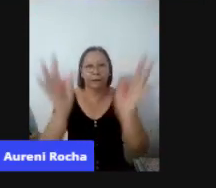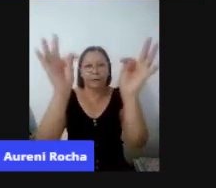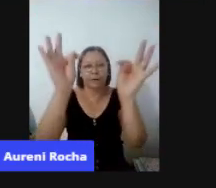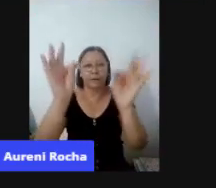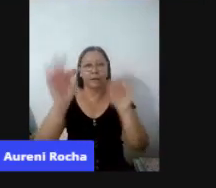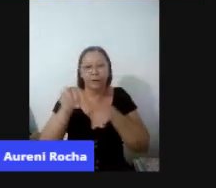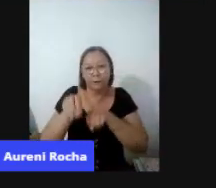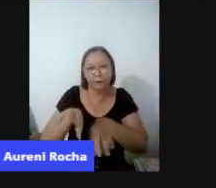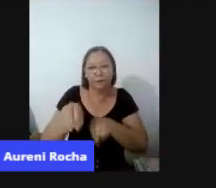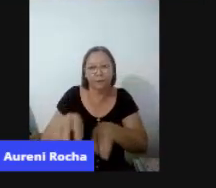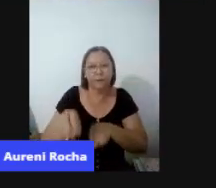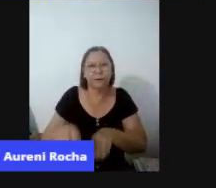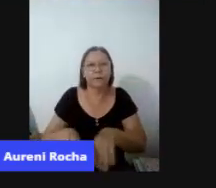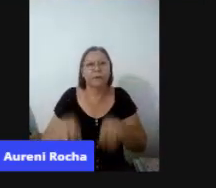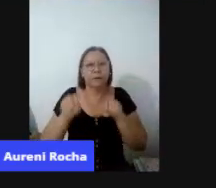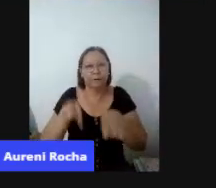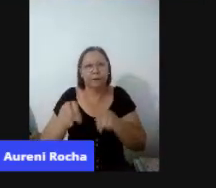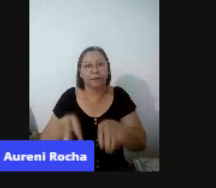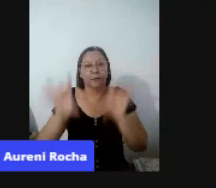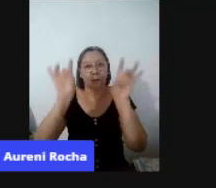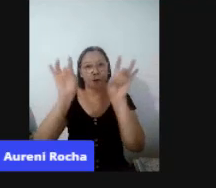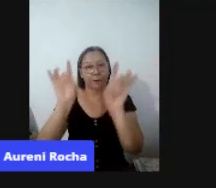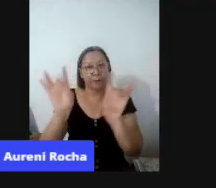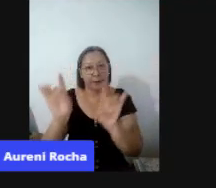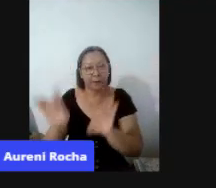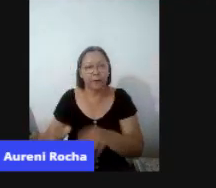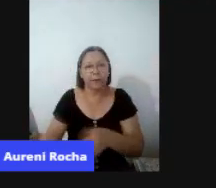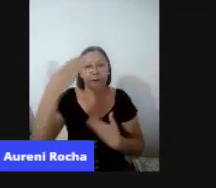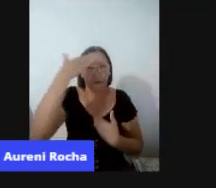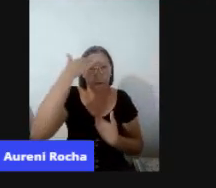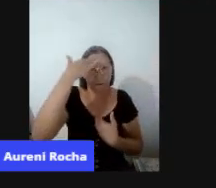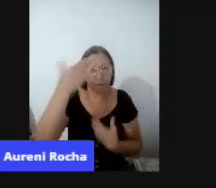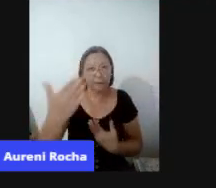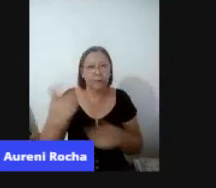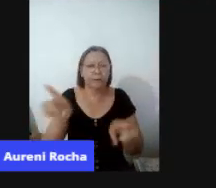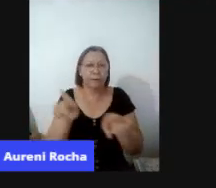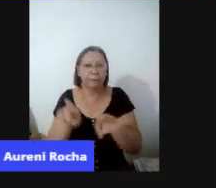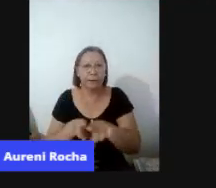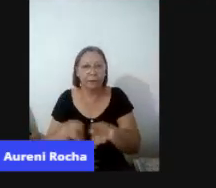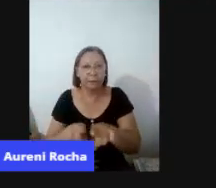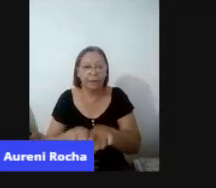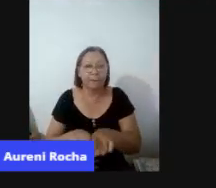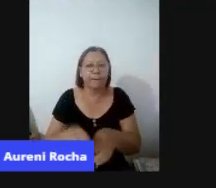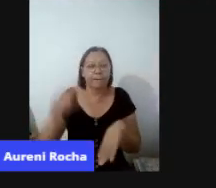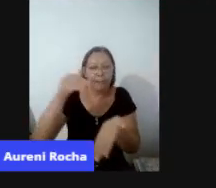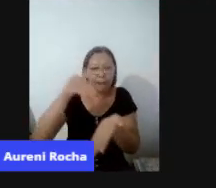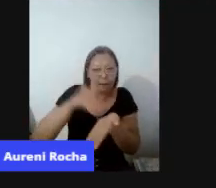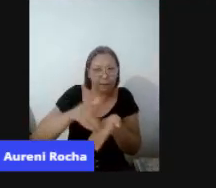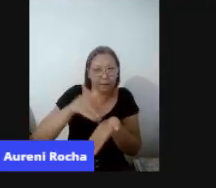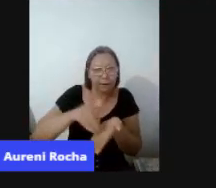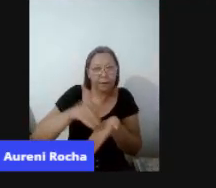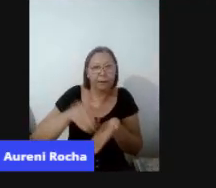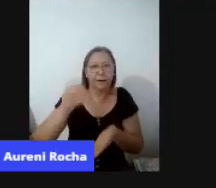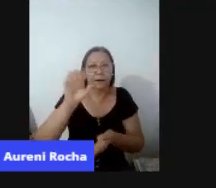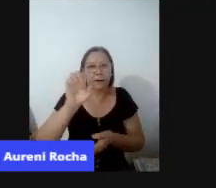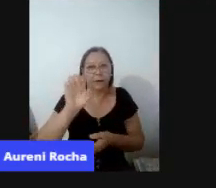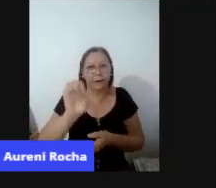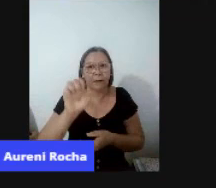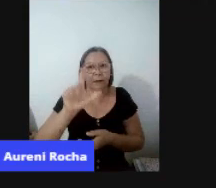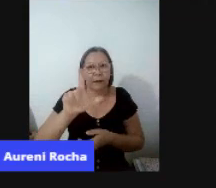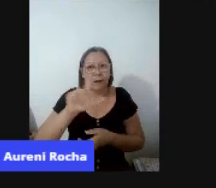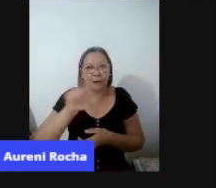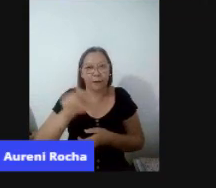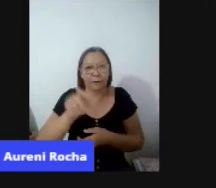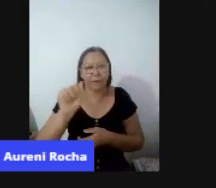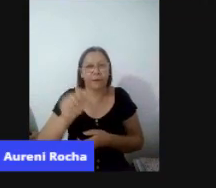Educação Especial. Na ocasião, agradecemos também as nossas secretárias, professora Elza e Soraya,